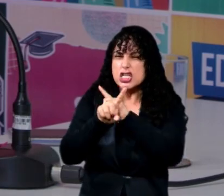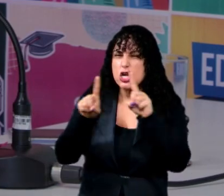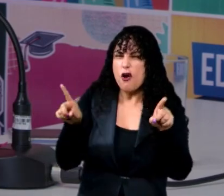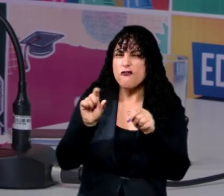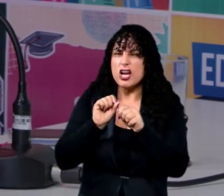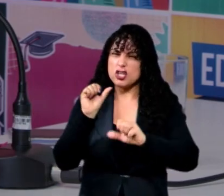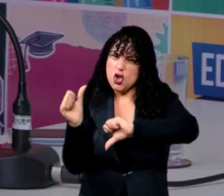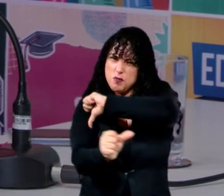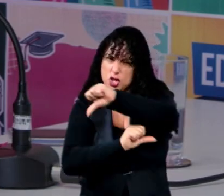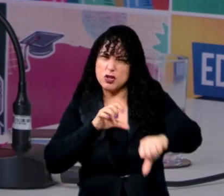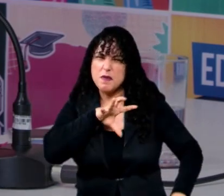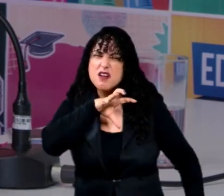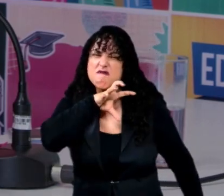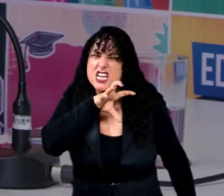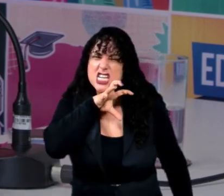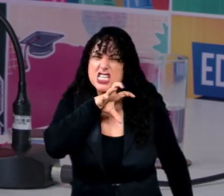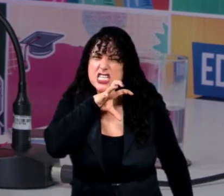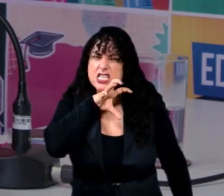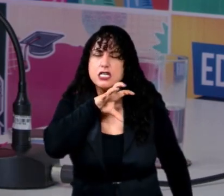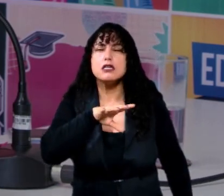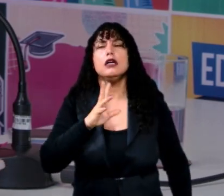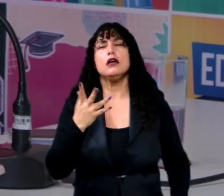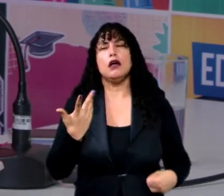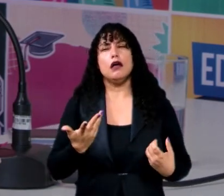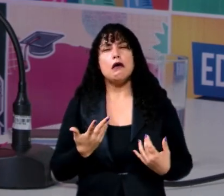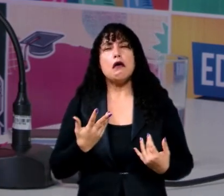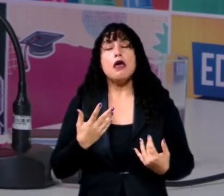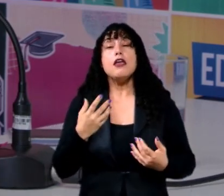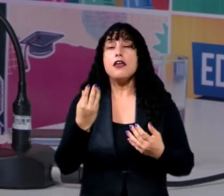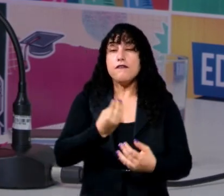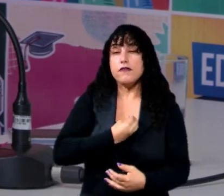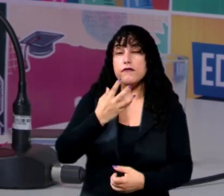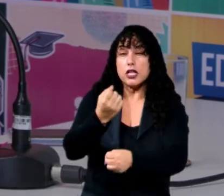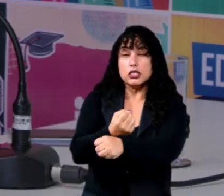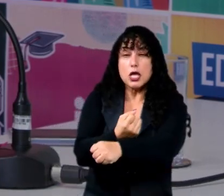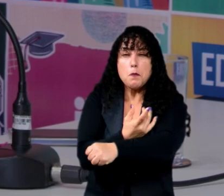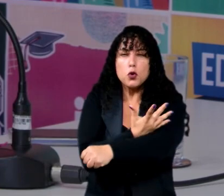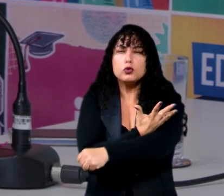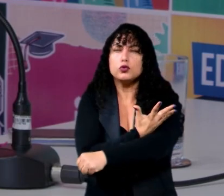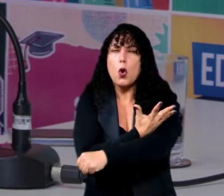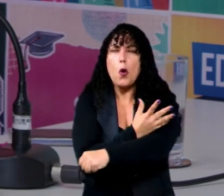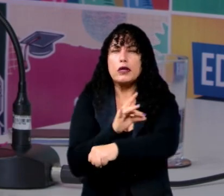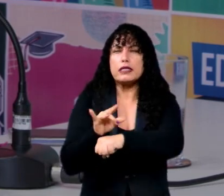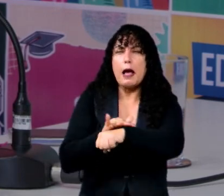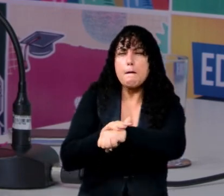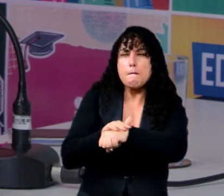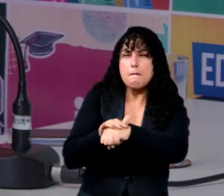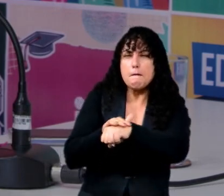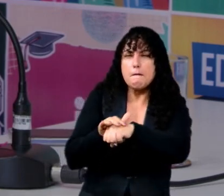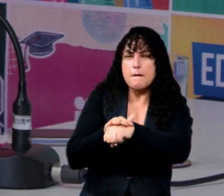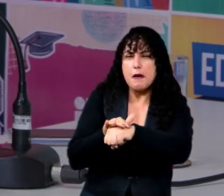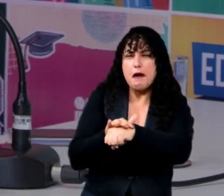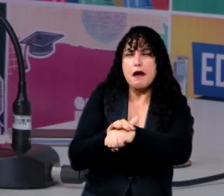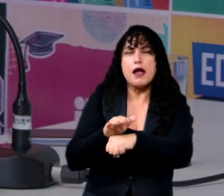que eu viro um bicho. E vive das emoções à flor da pele, e não a